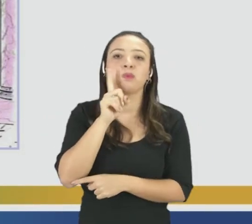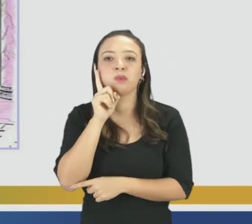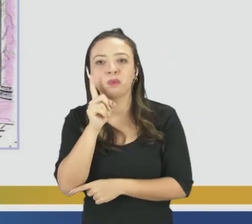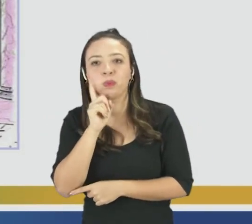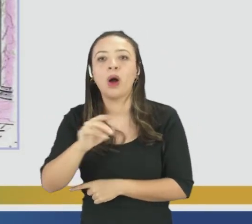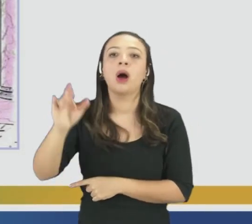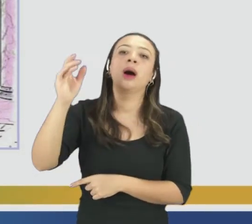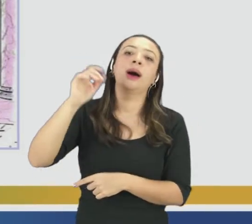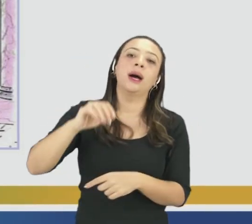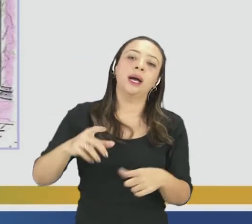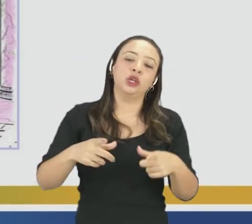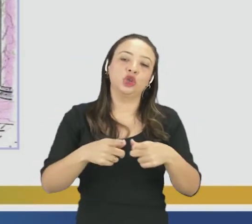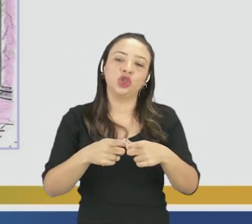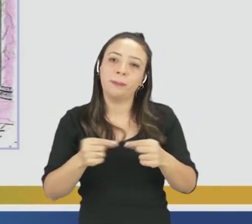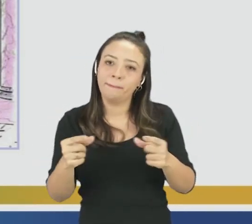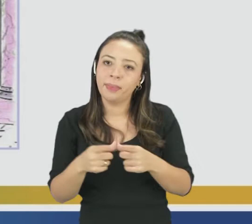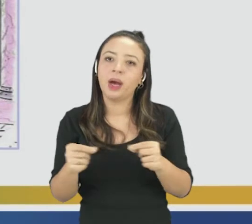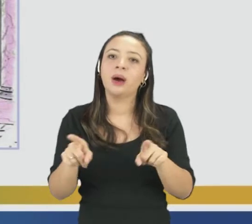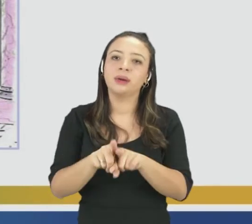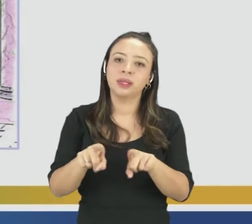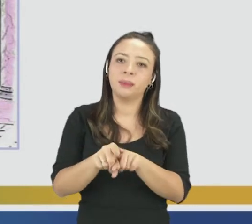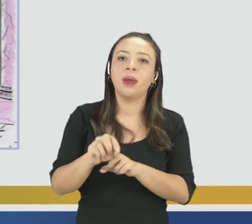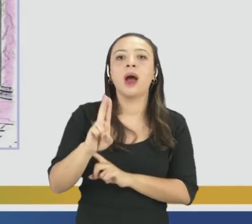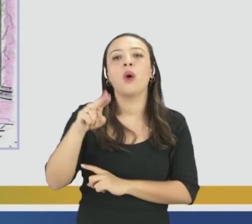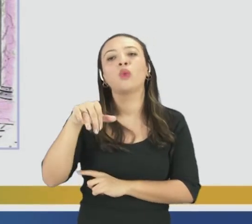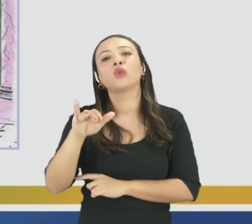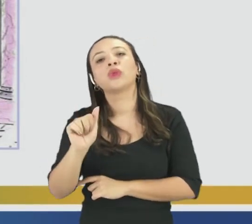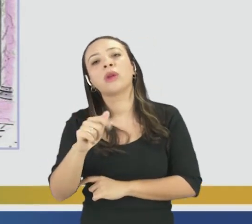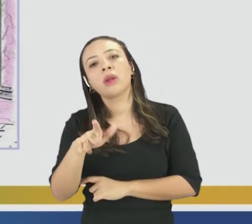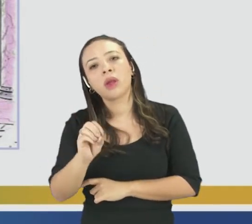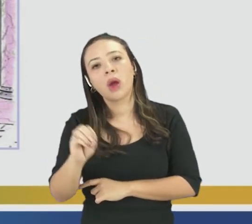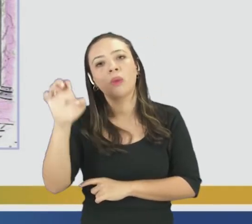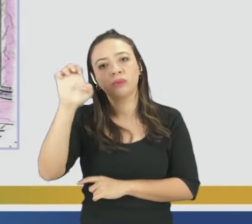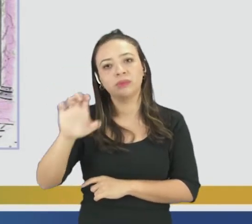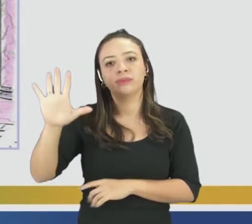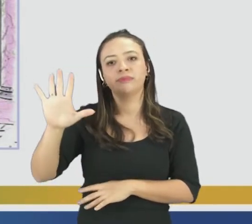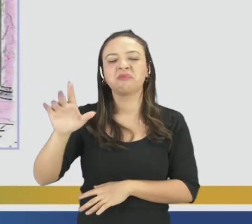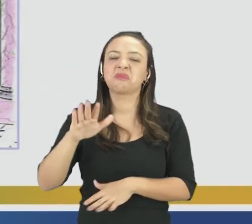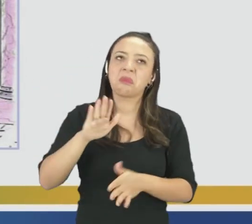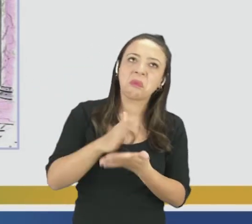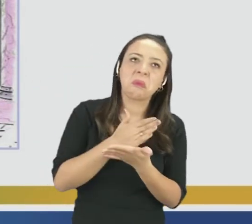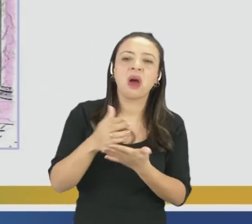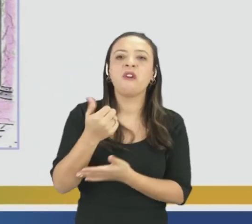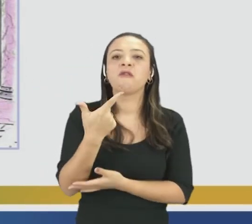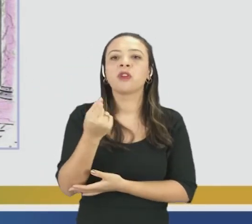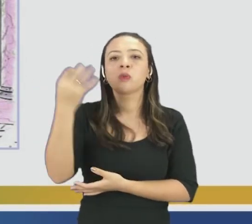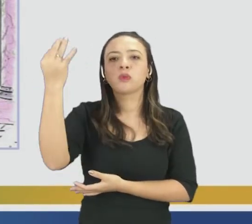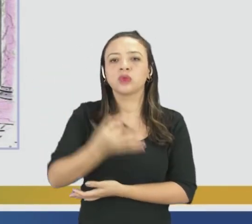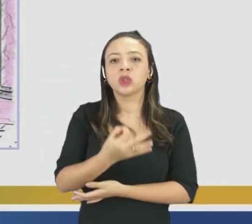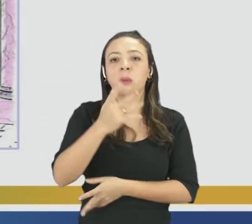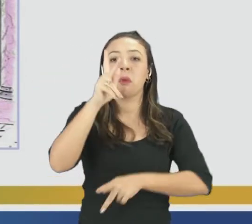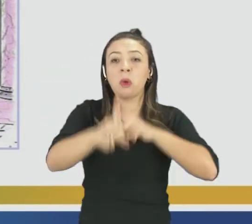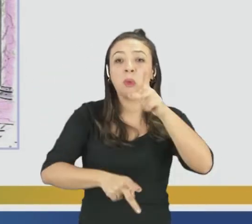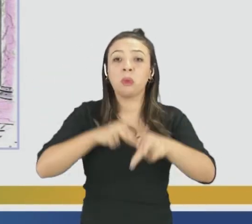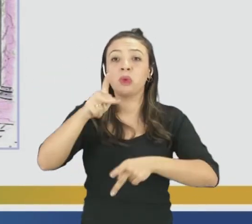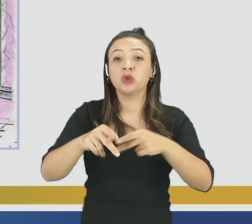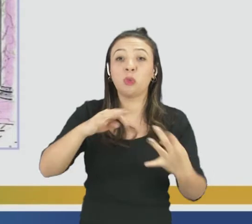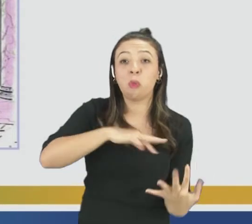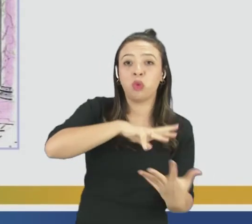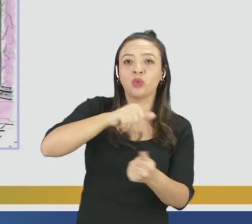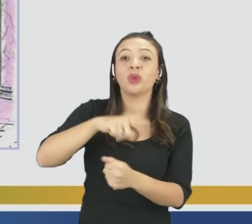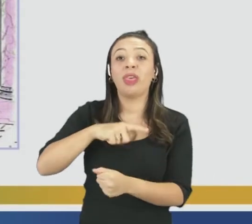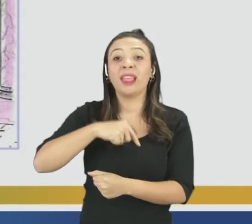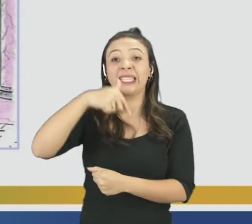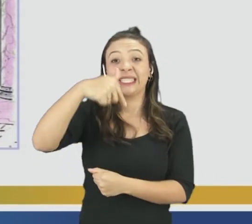Japão e União Europeia Vinte por cento da população mundial tem 75 por cento das